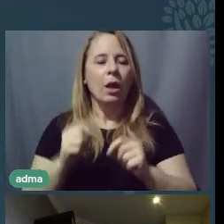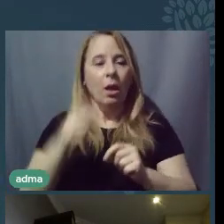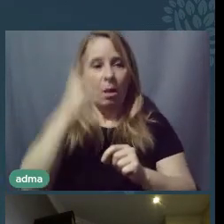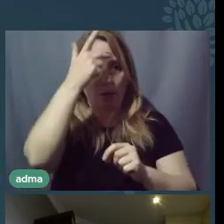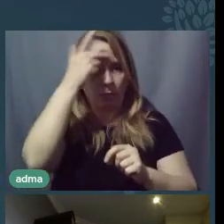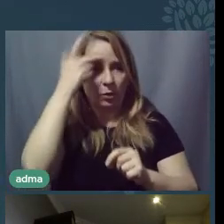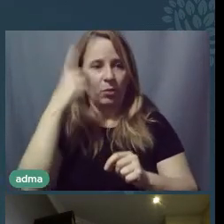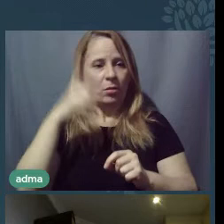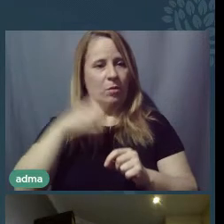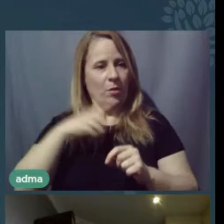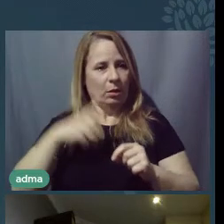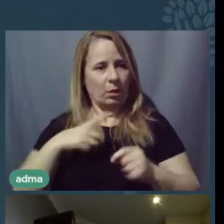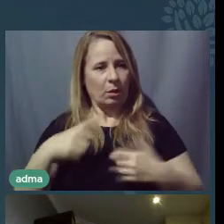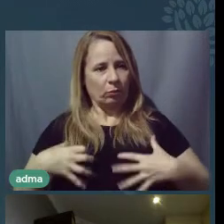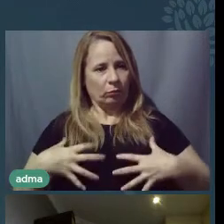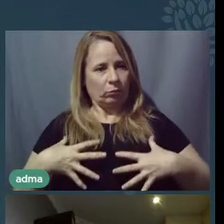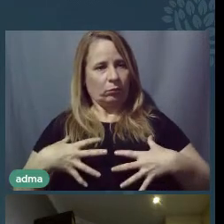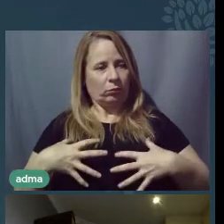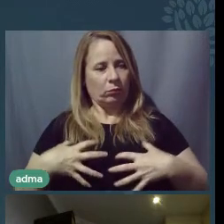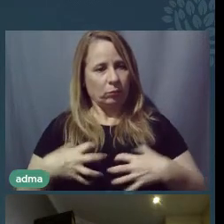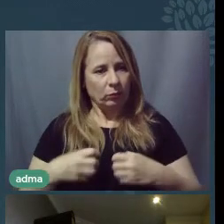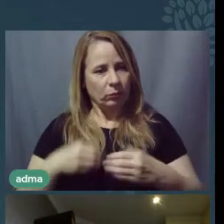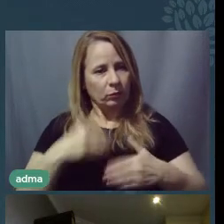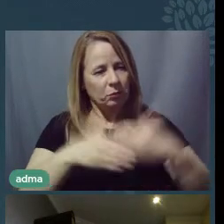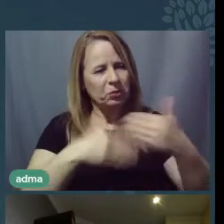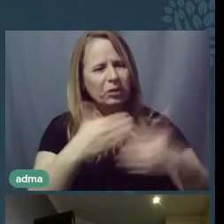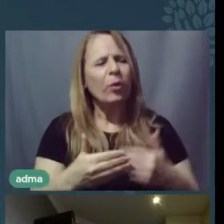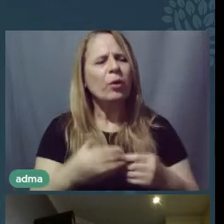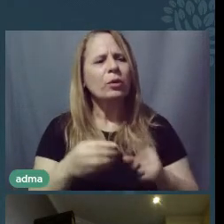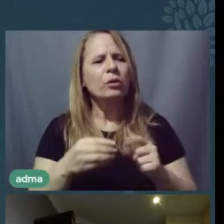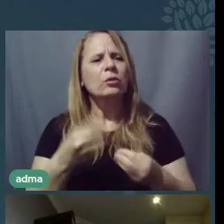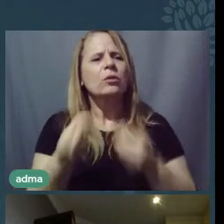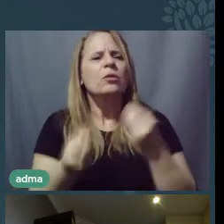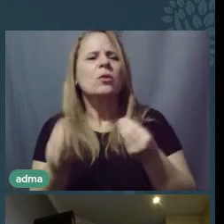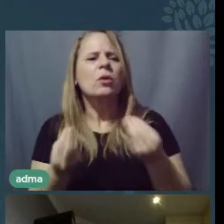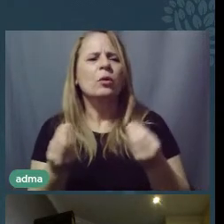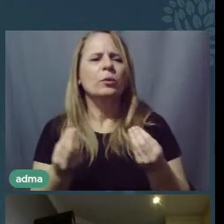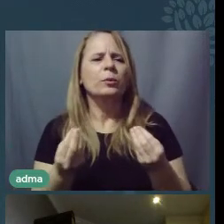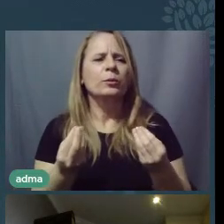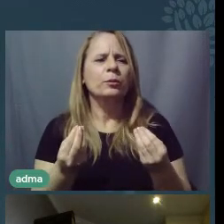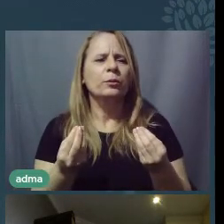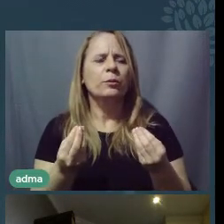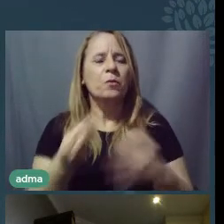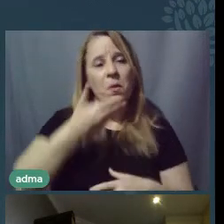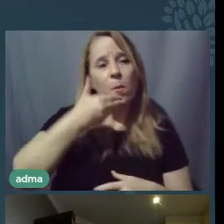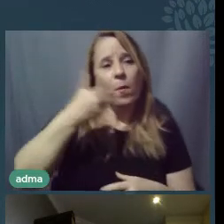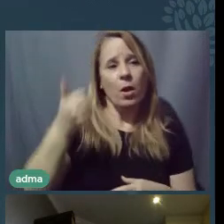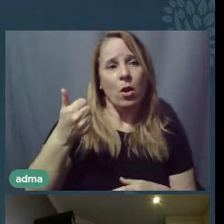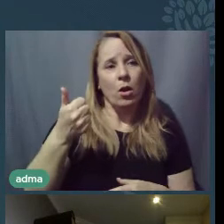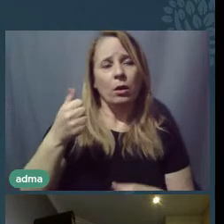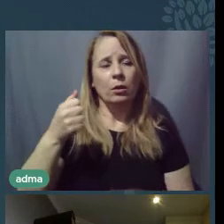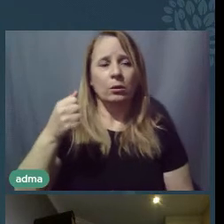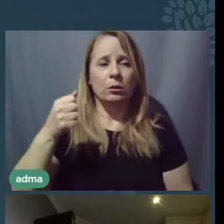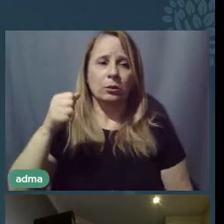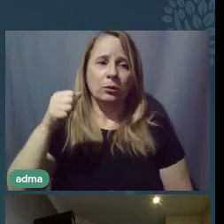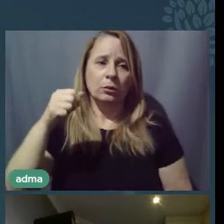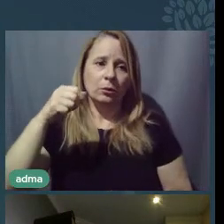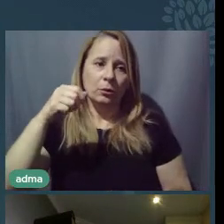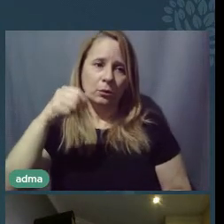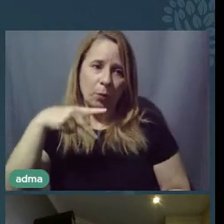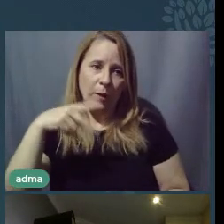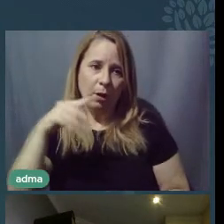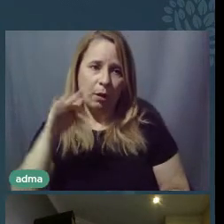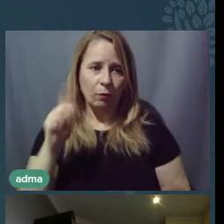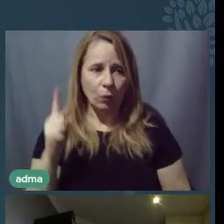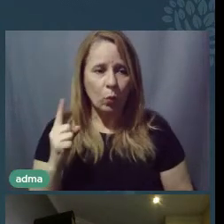broncoprovocação, avaliando, então, o grau de melhora no VF1, utilizando a